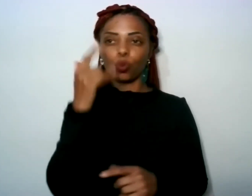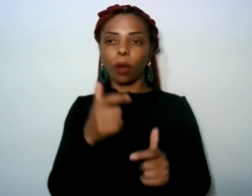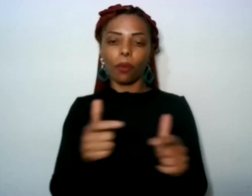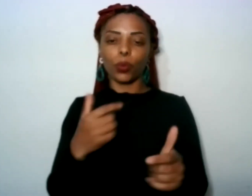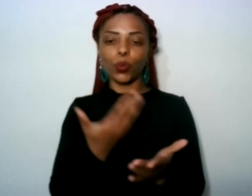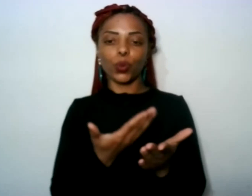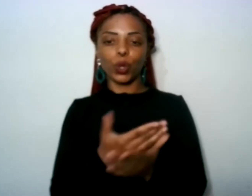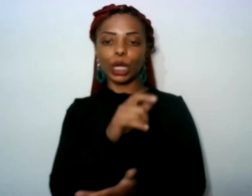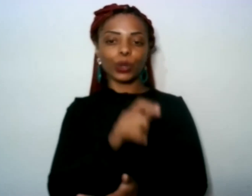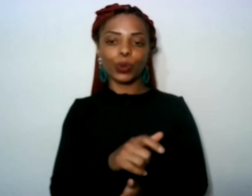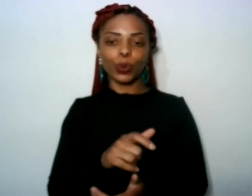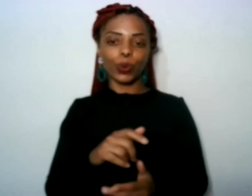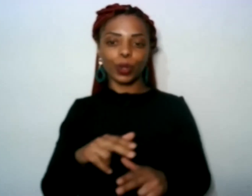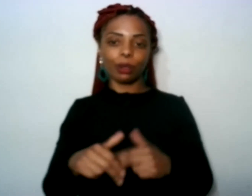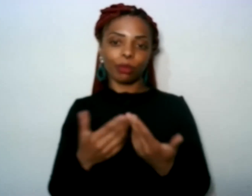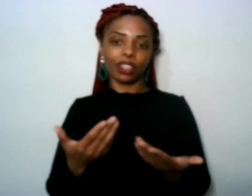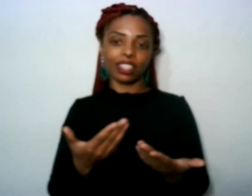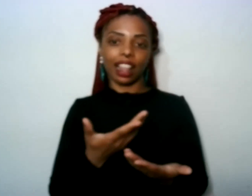vamos dizer assim um arquiteto